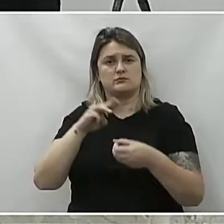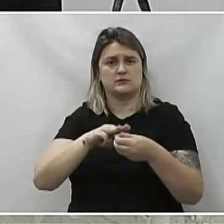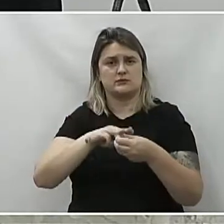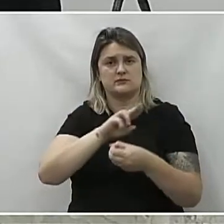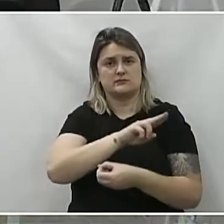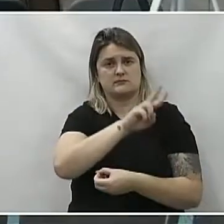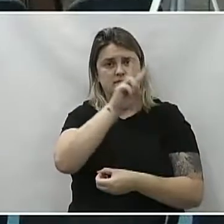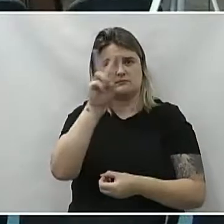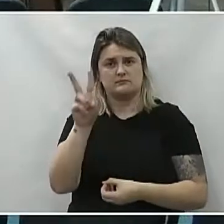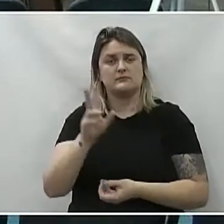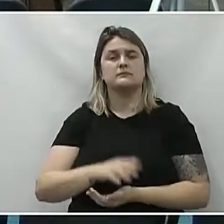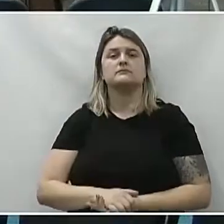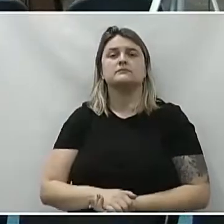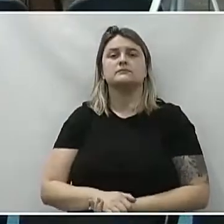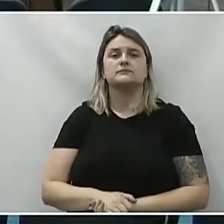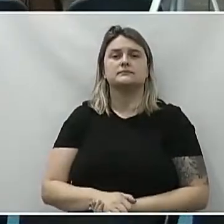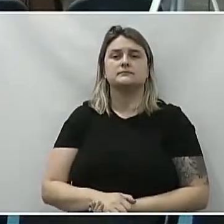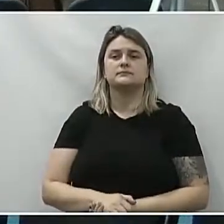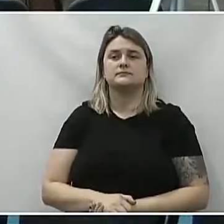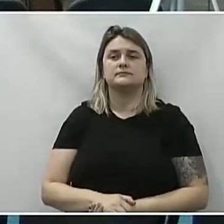Vitória.